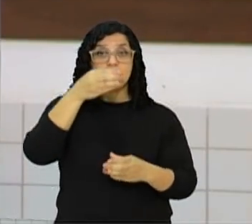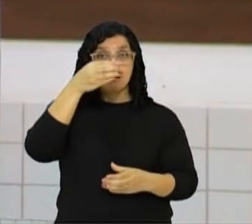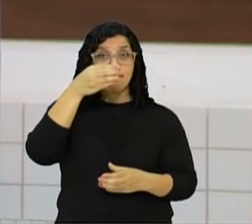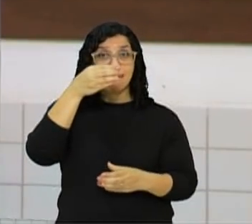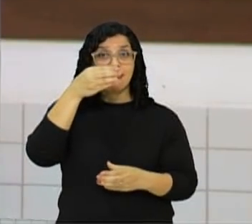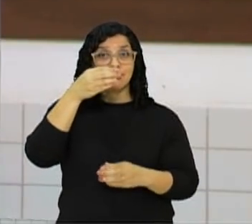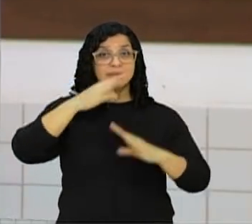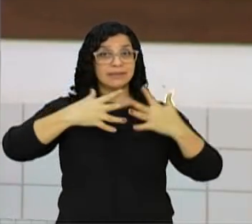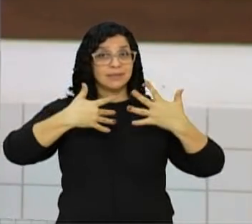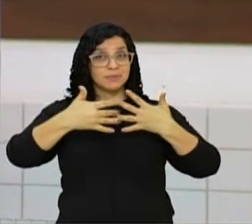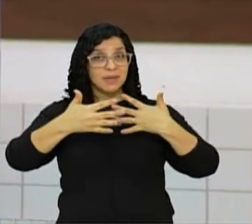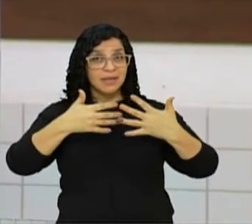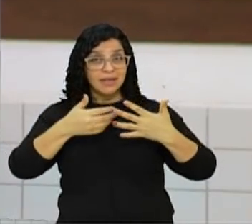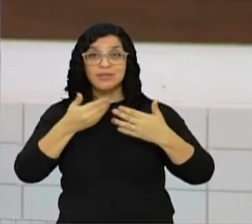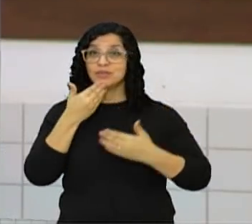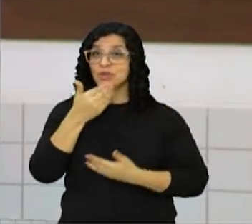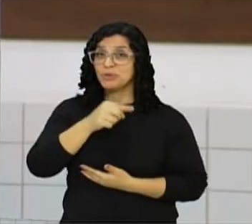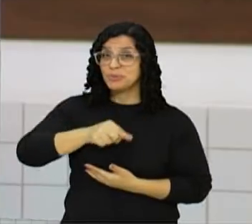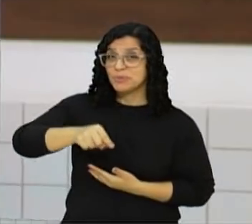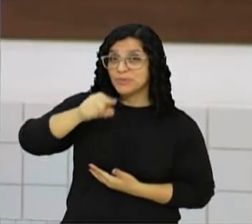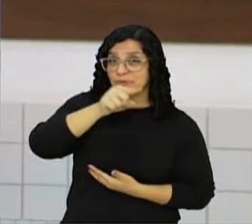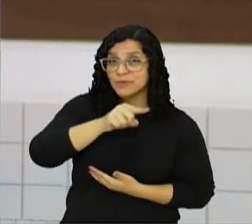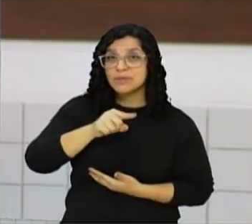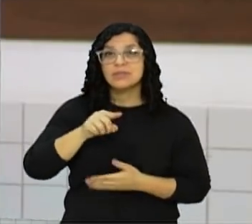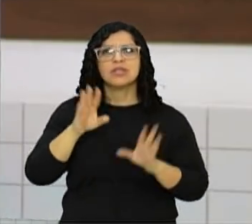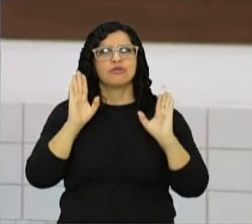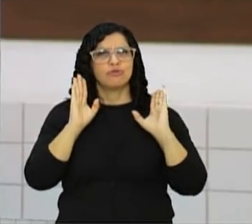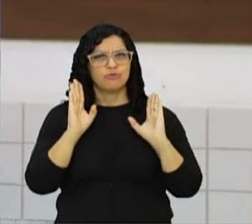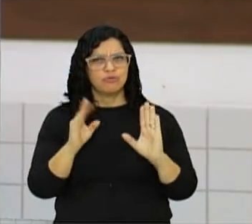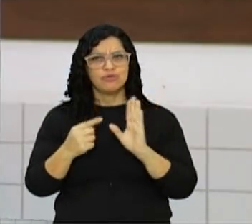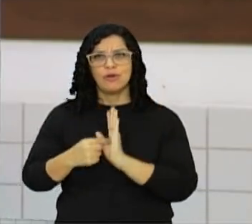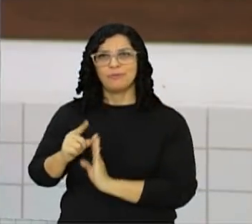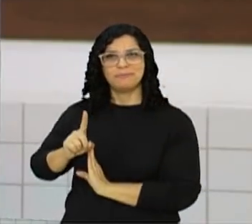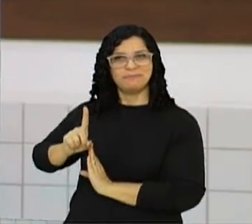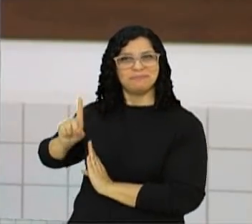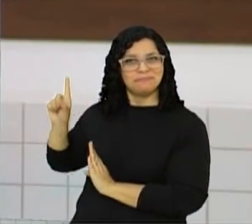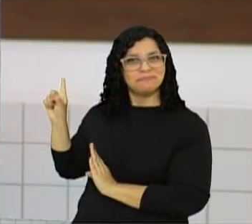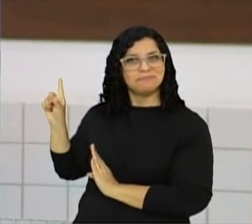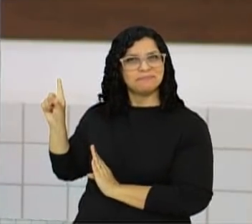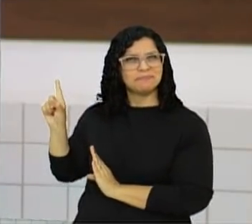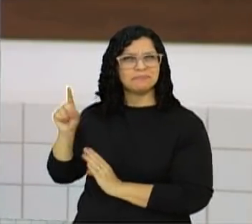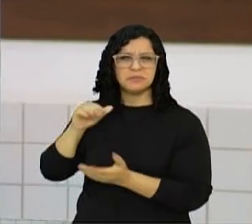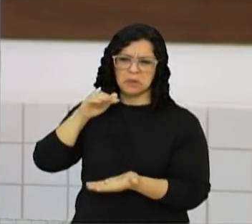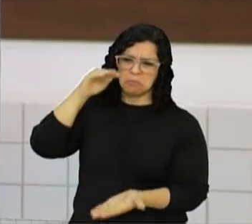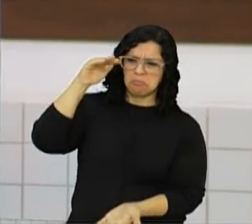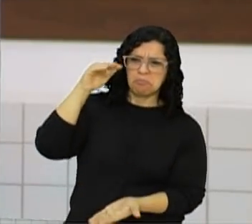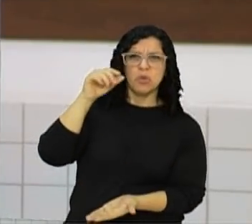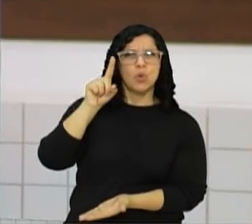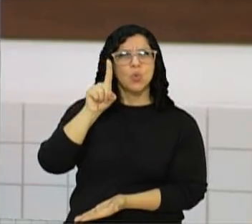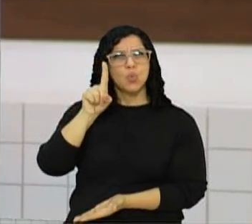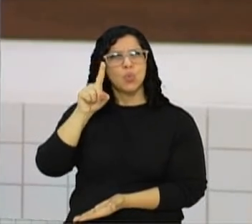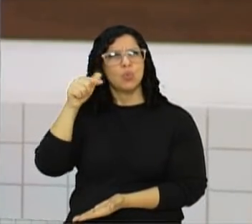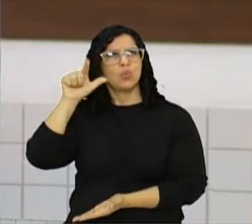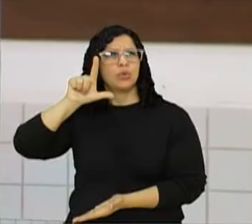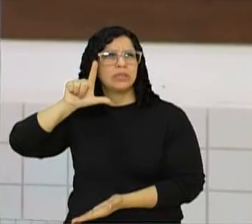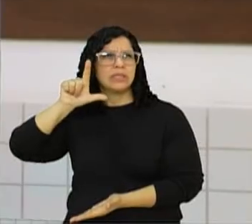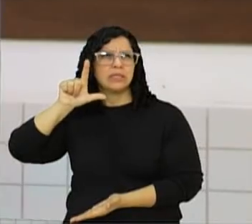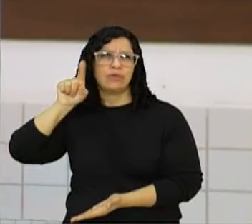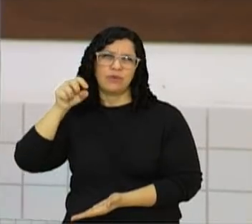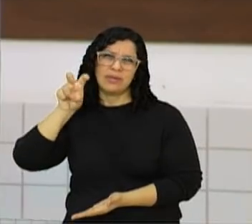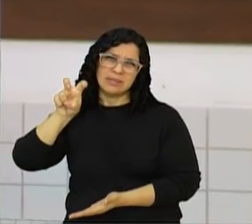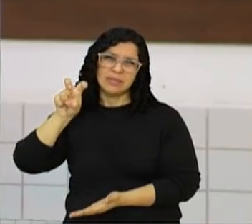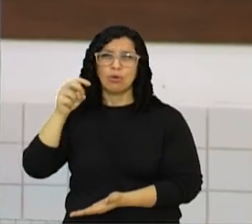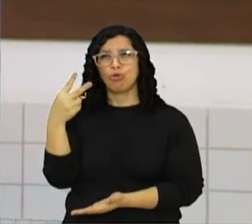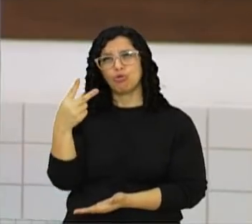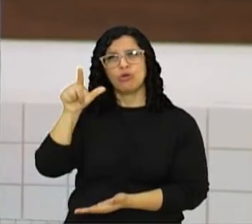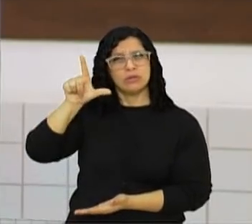aquela garrafa PET que eu falei para vocês, transparente, de mais ou menos 1,5 litro, que é essa minha, ou 2 litros,